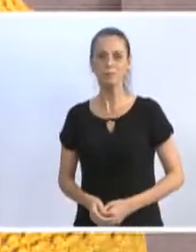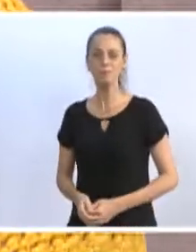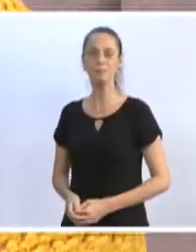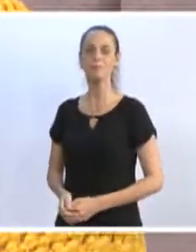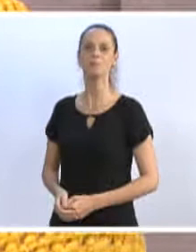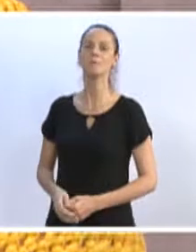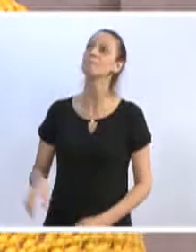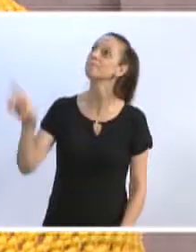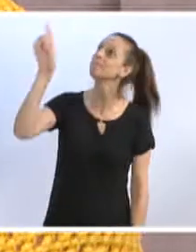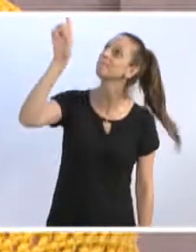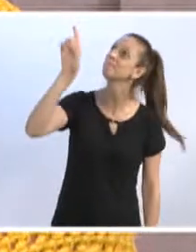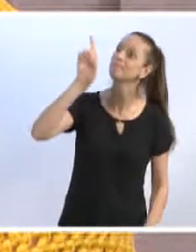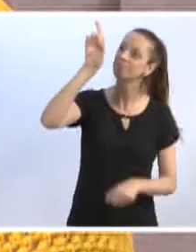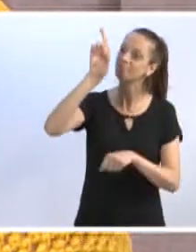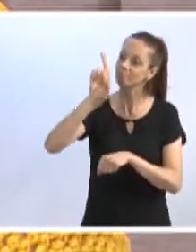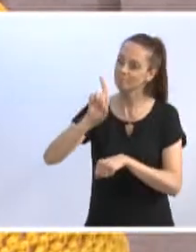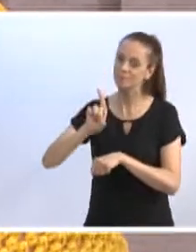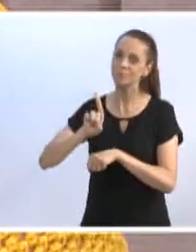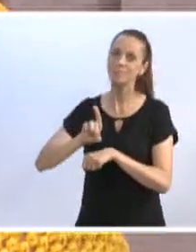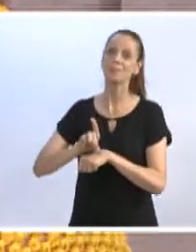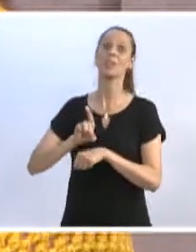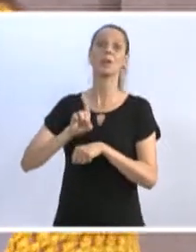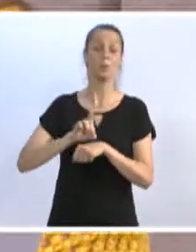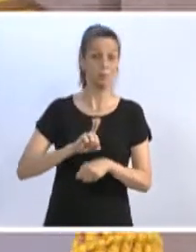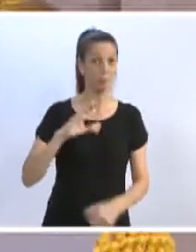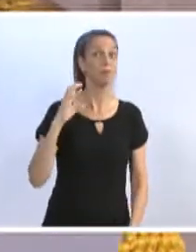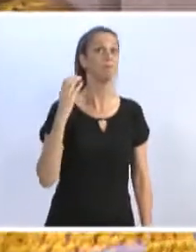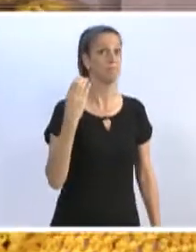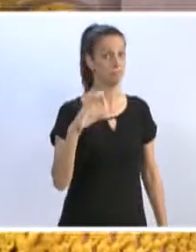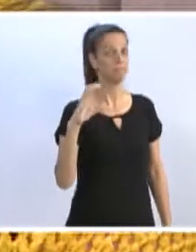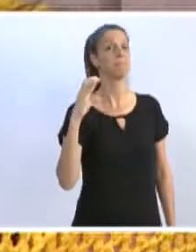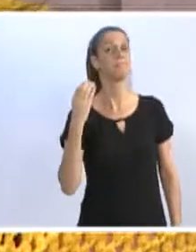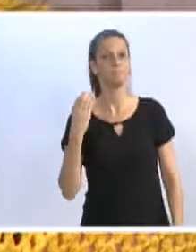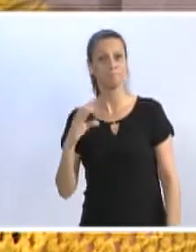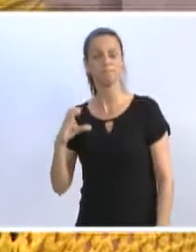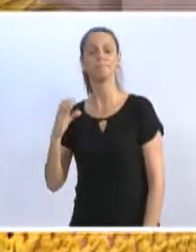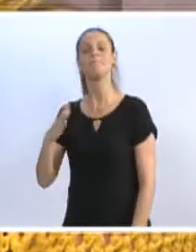Dono de toda a ciência,